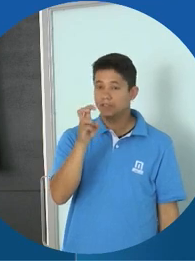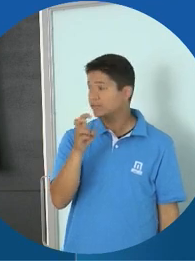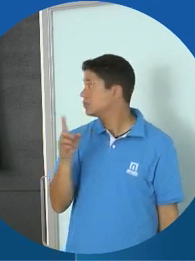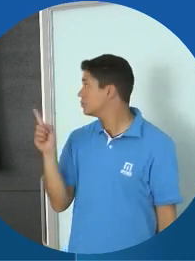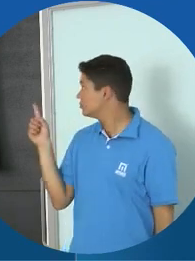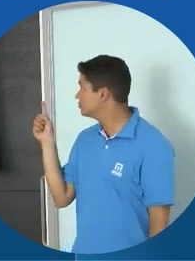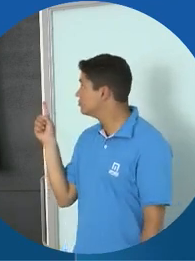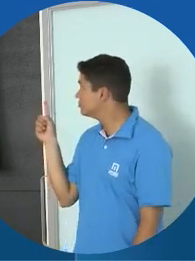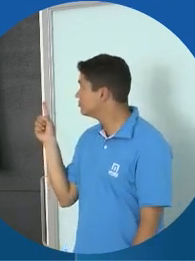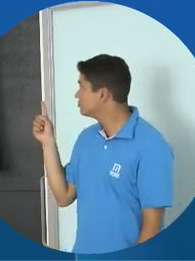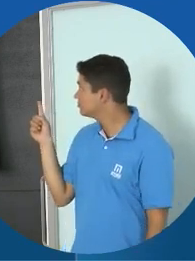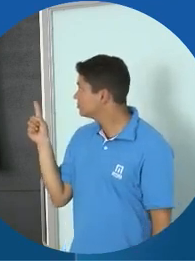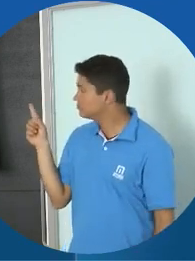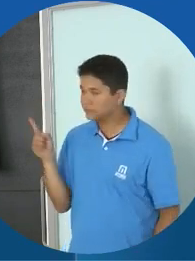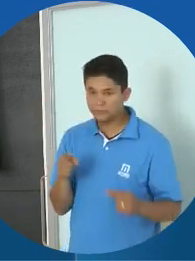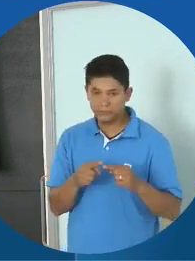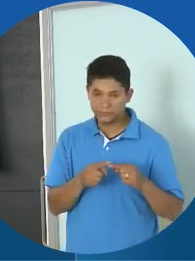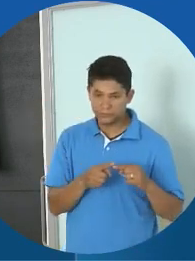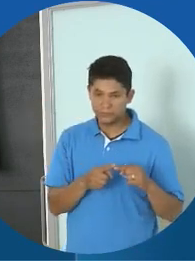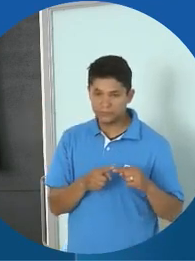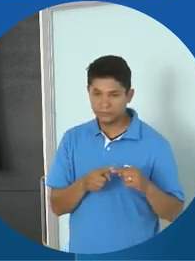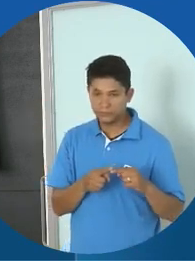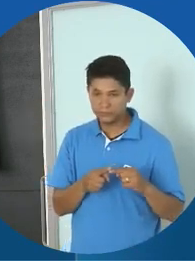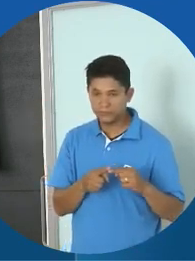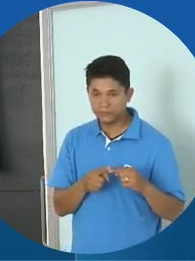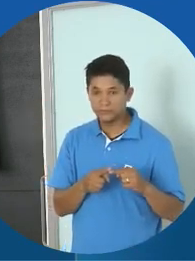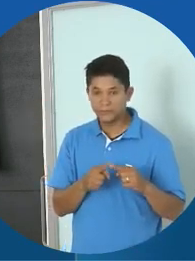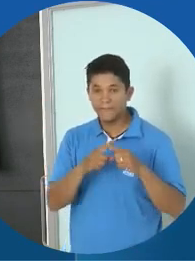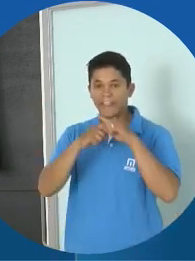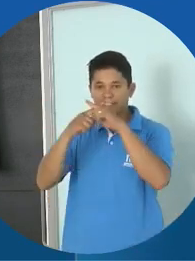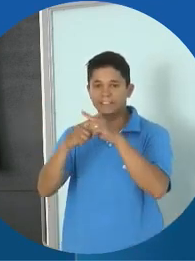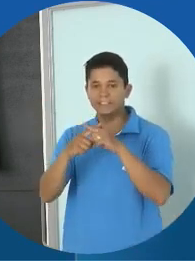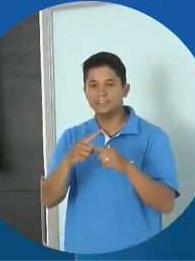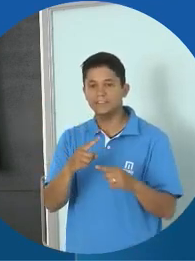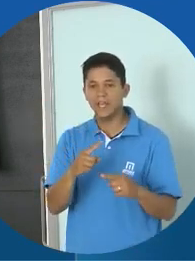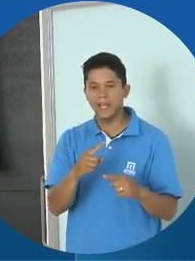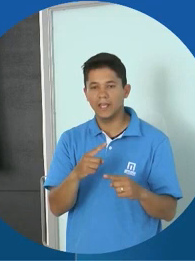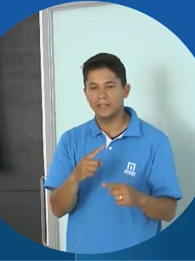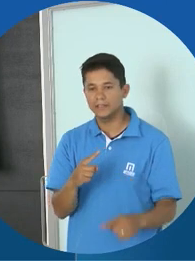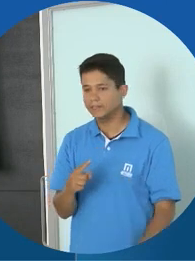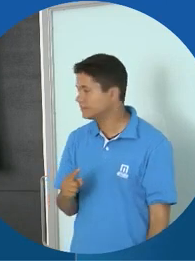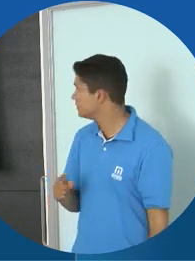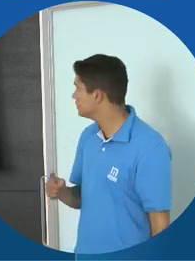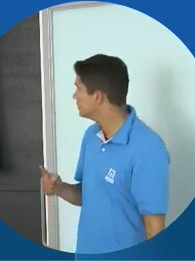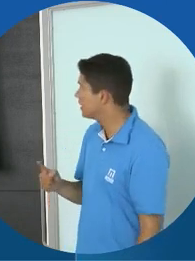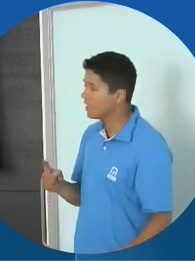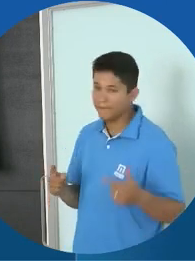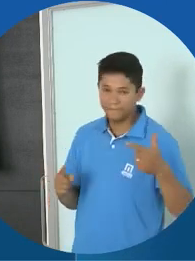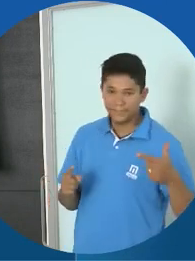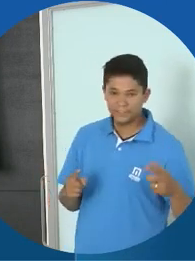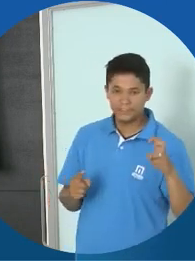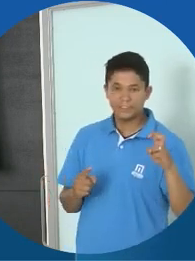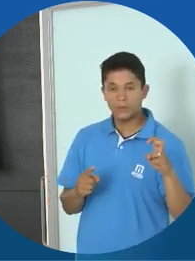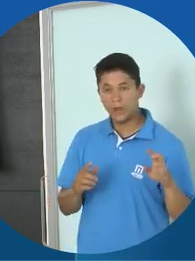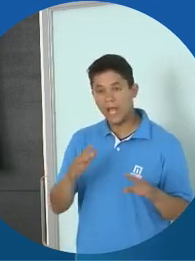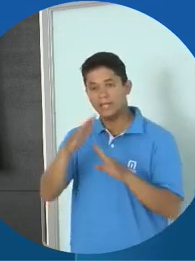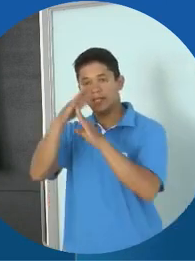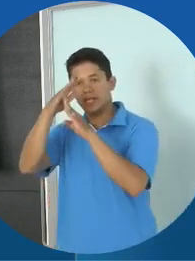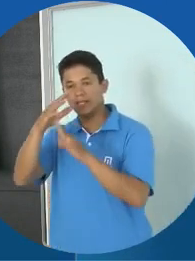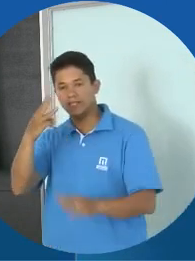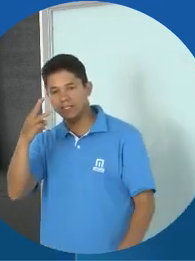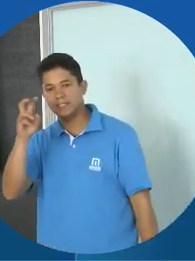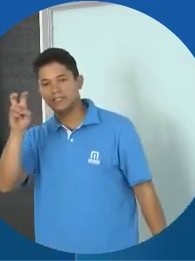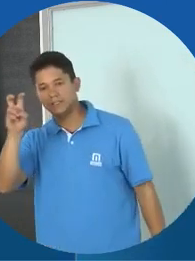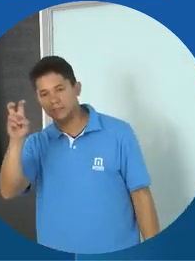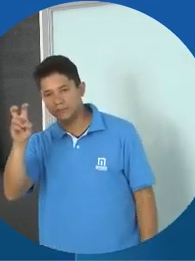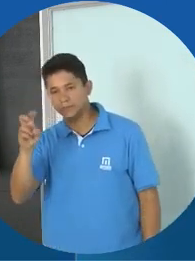gerada. E, paralelamente, com os ensaios de compressão em função das resinas. Esses valores mesmo